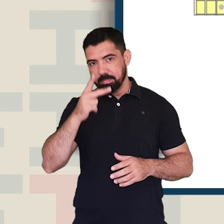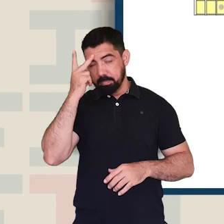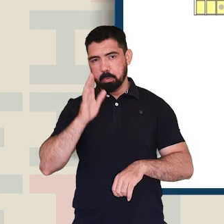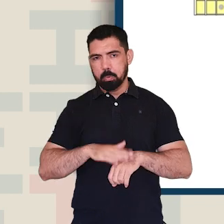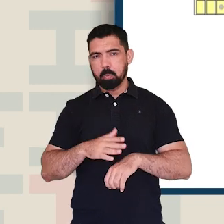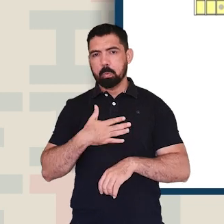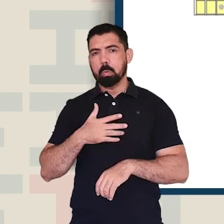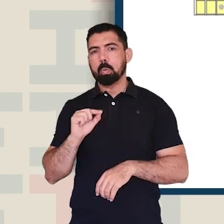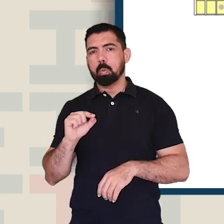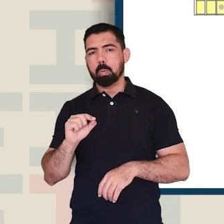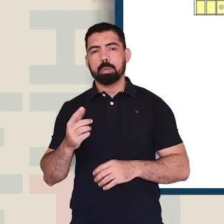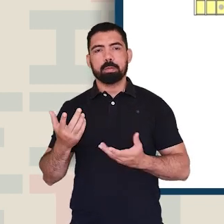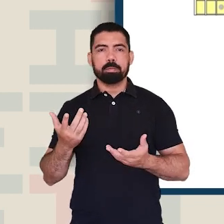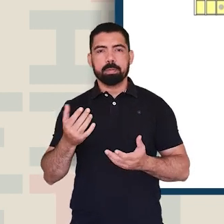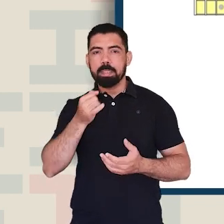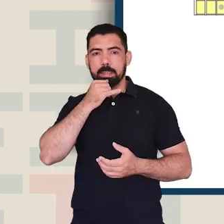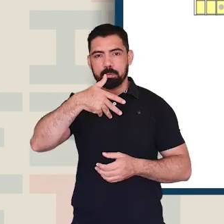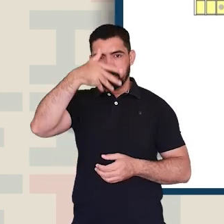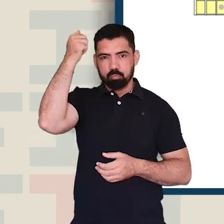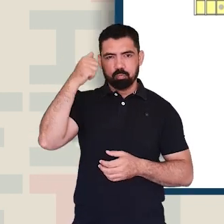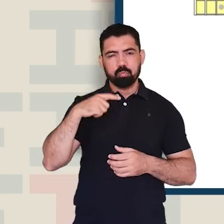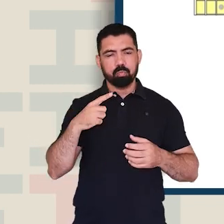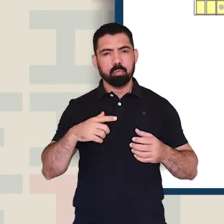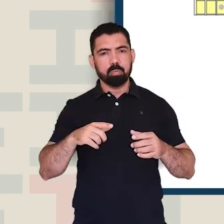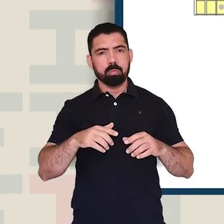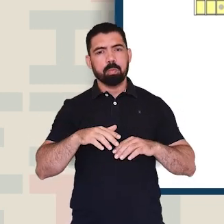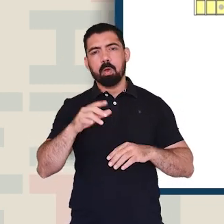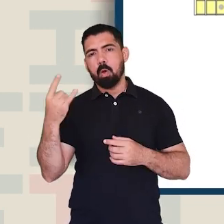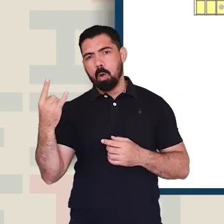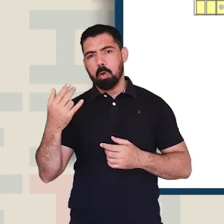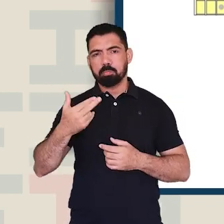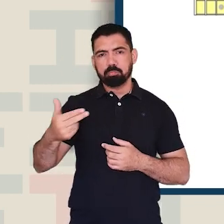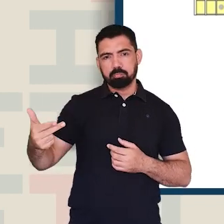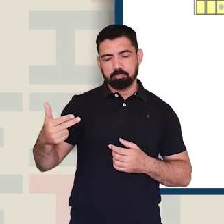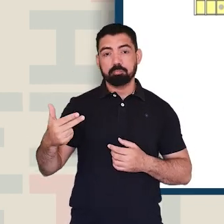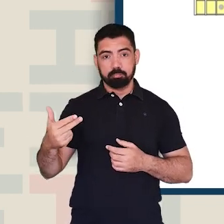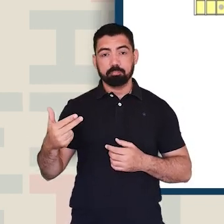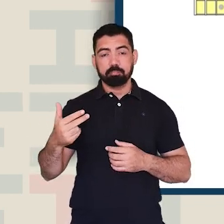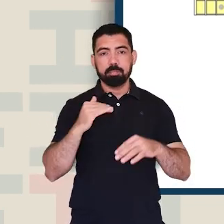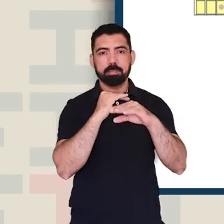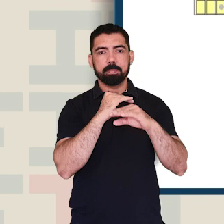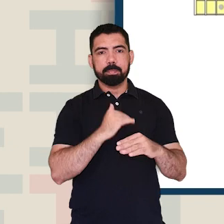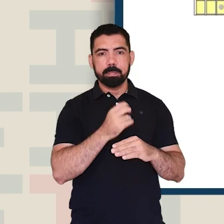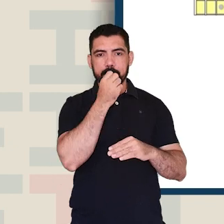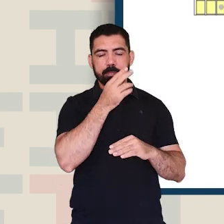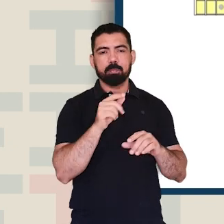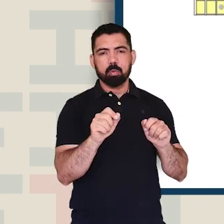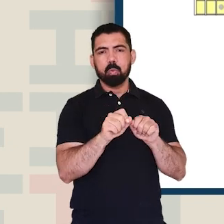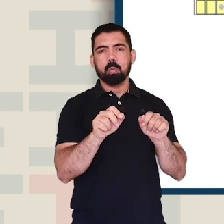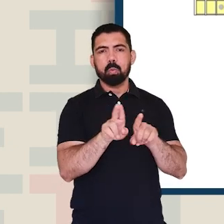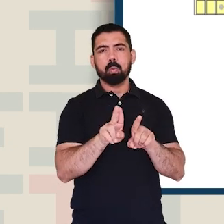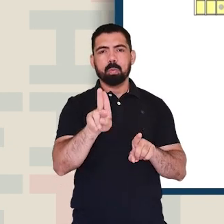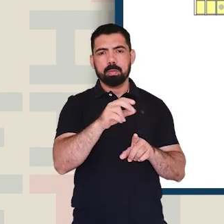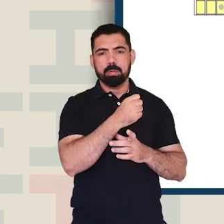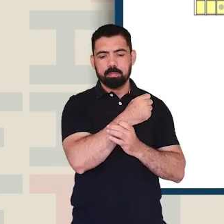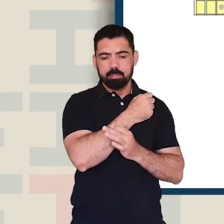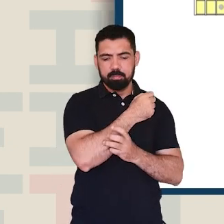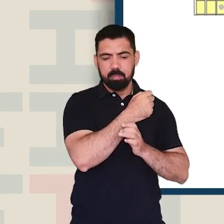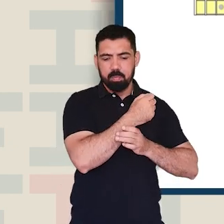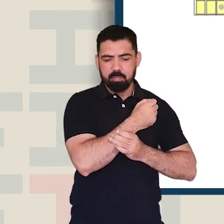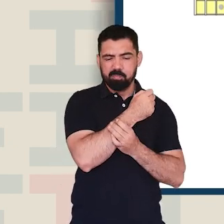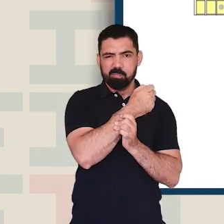Pessoal que toca no estilo de velocidade, rock e tal, é um padrão para fazer com ligadura, com